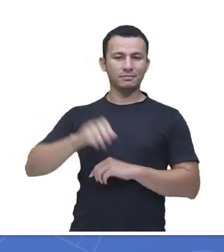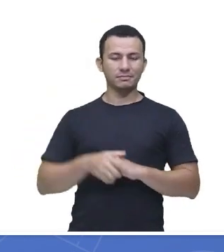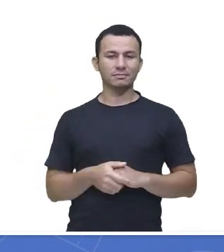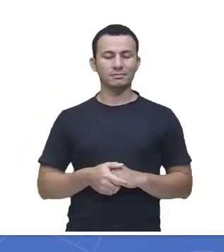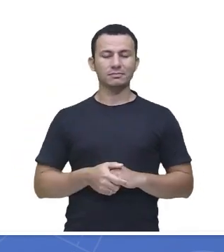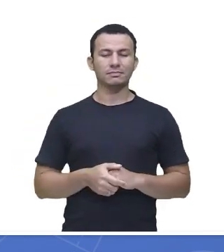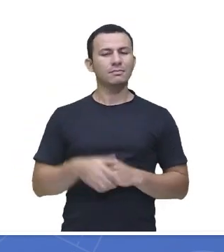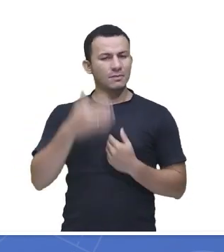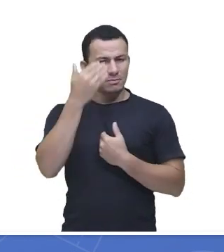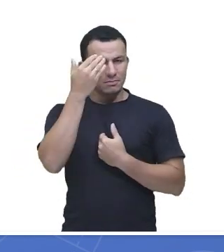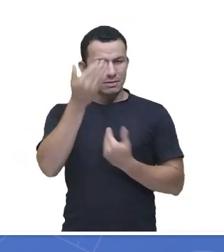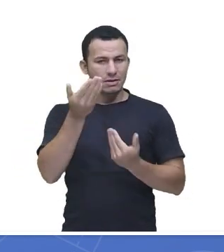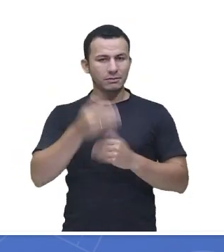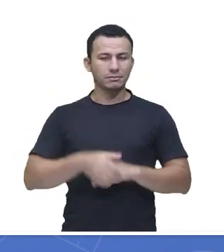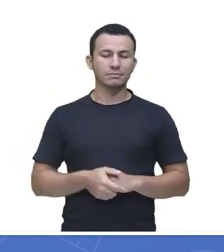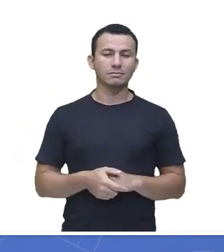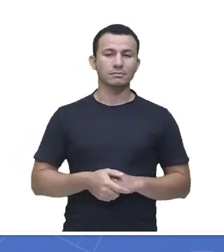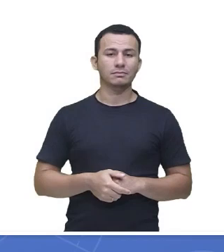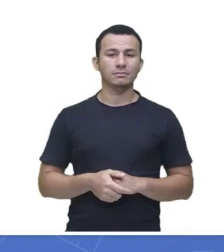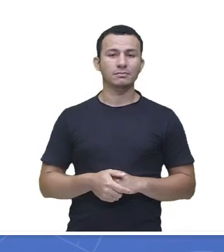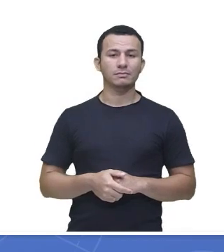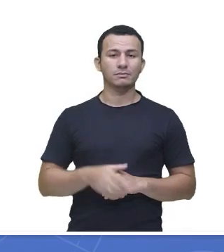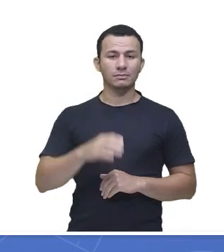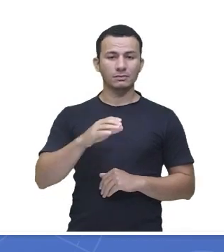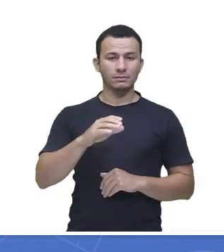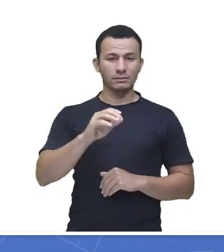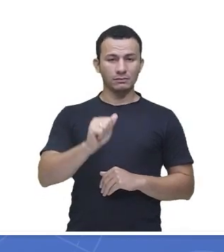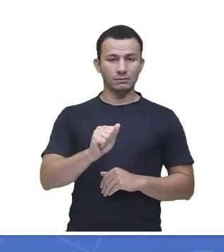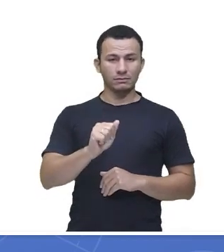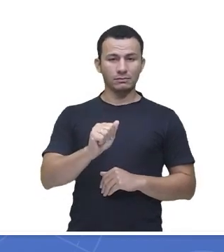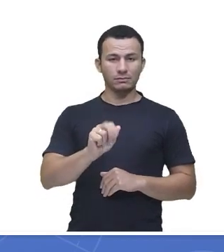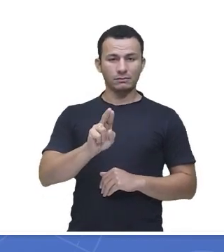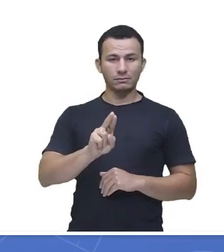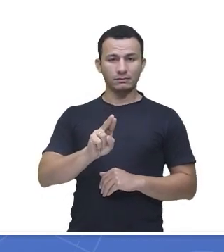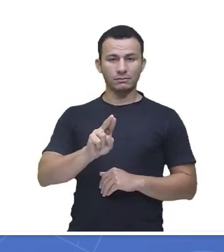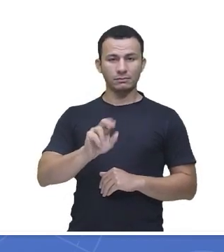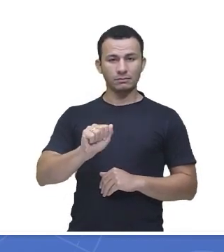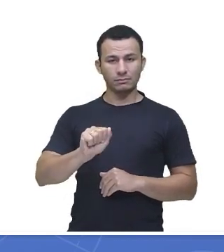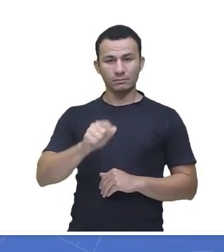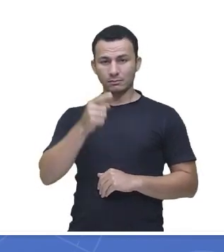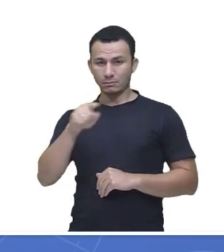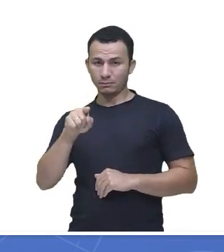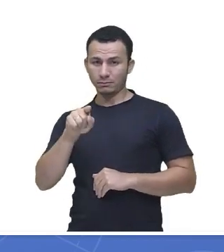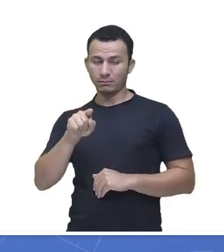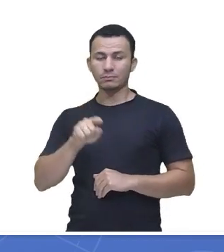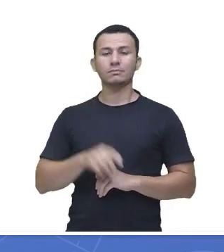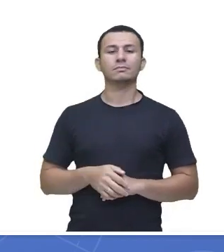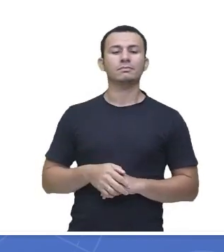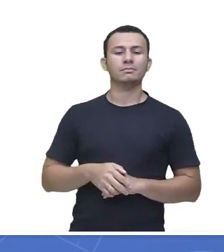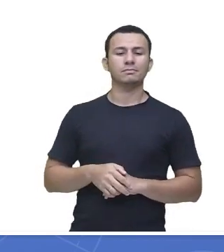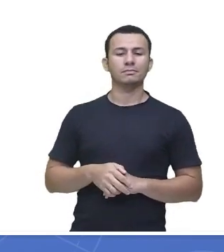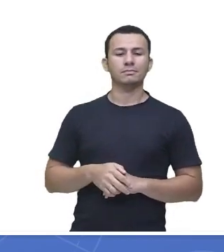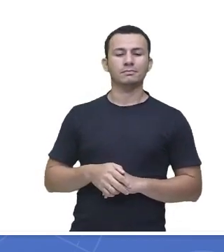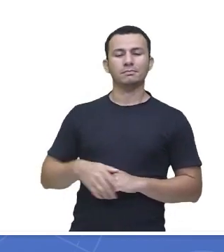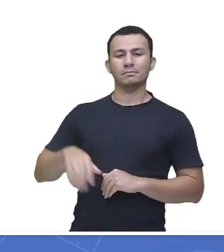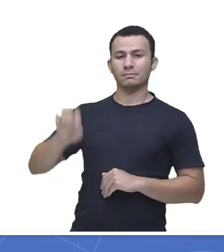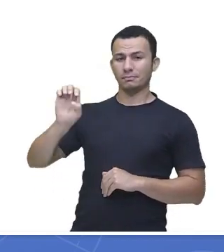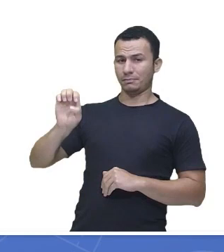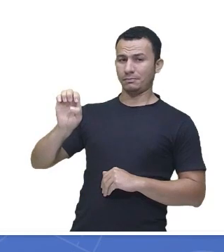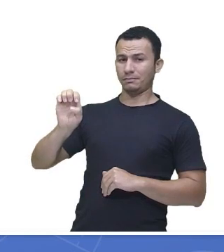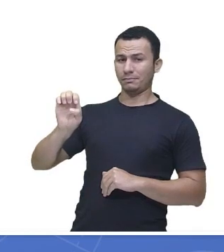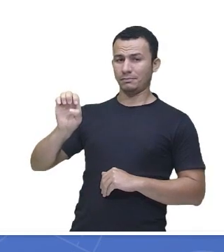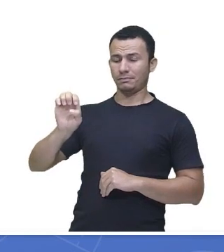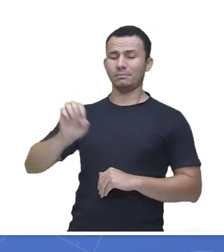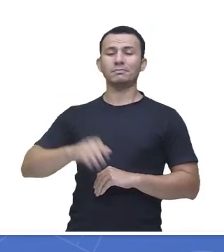questão. Obrigada. O Cauã Vitor colocou letra E, eu acho. Então, parece que estamos tendo aí uma unanimidade no